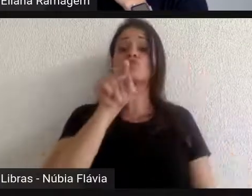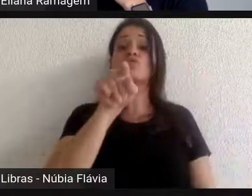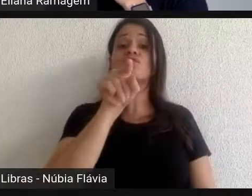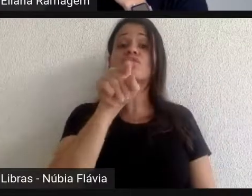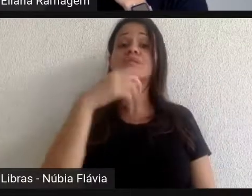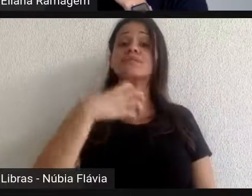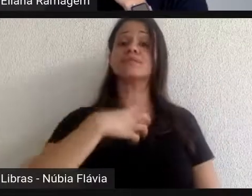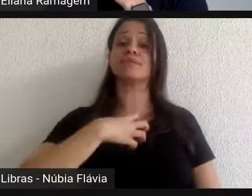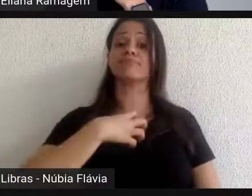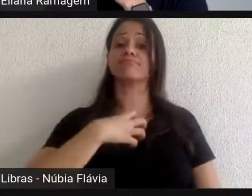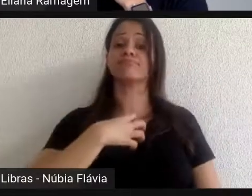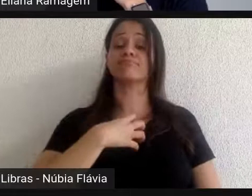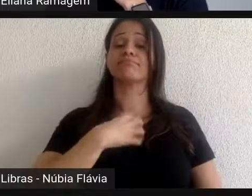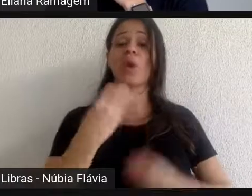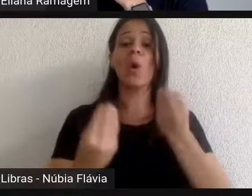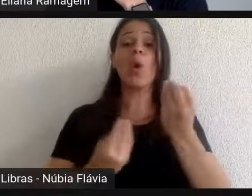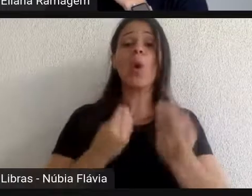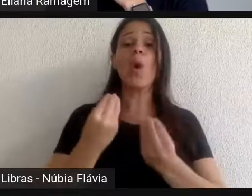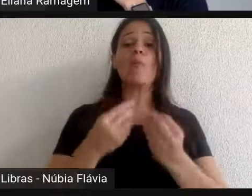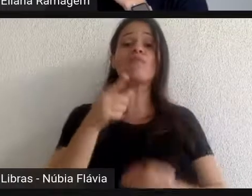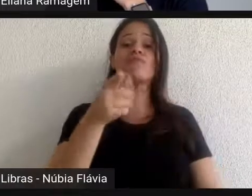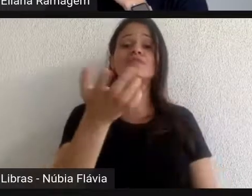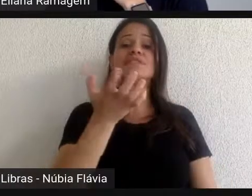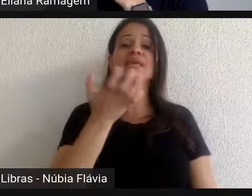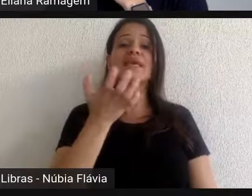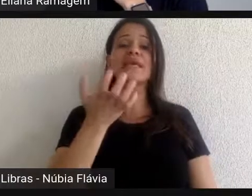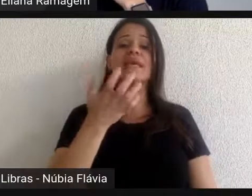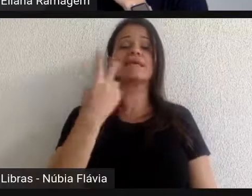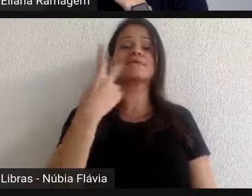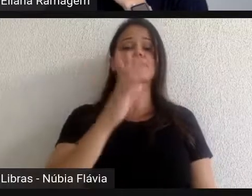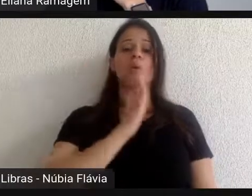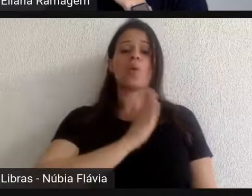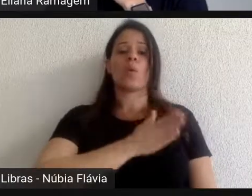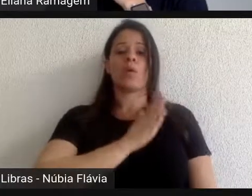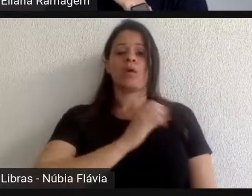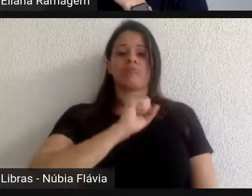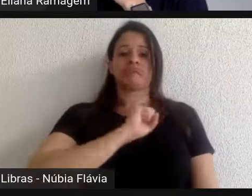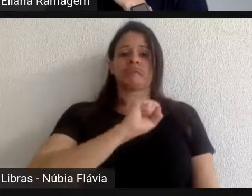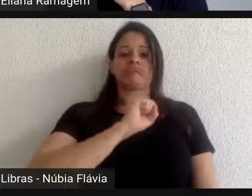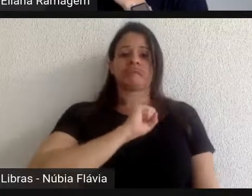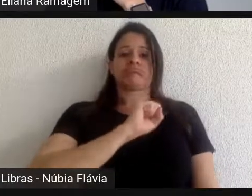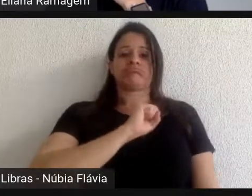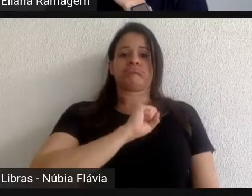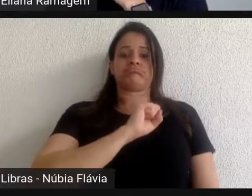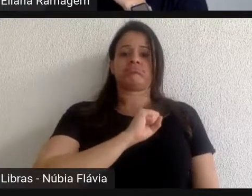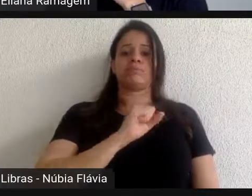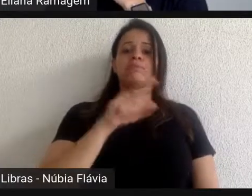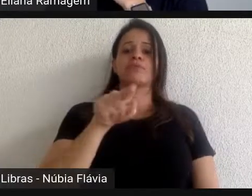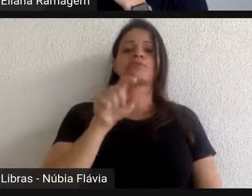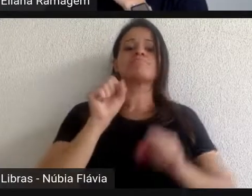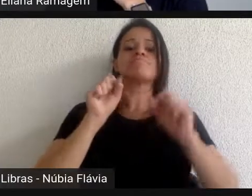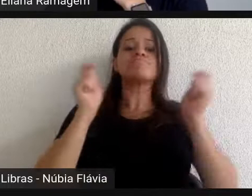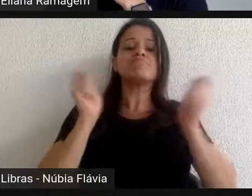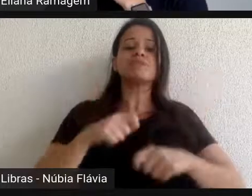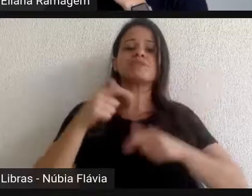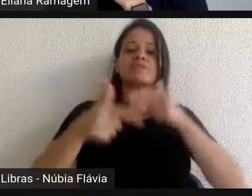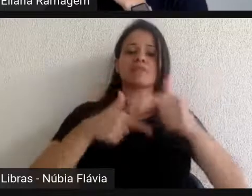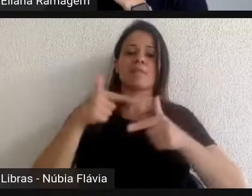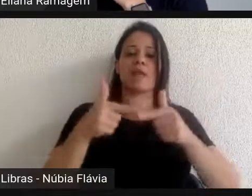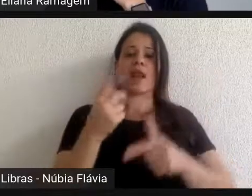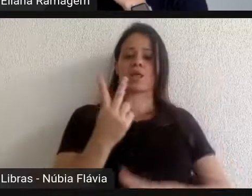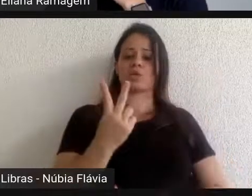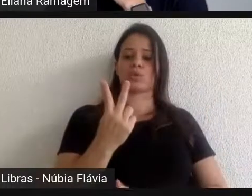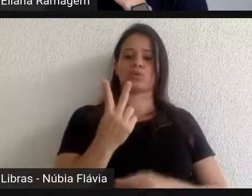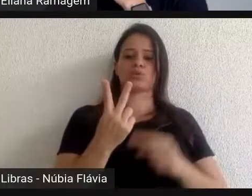se encontra, da sua condição cardiorrespiratória. Basicamente, você vai trabalhar com dois